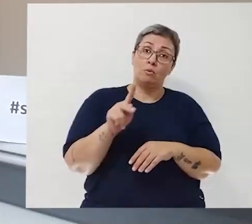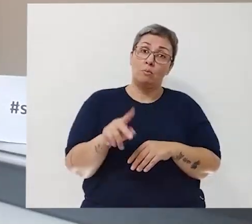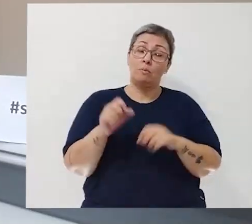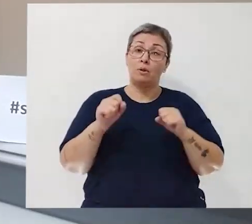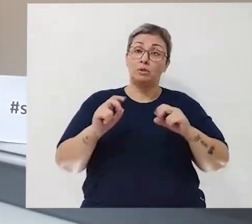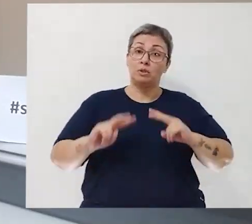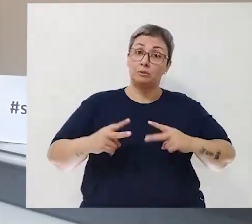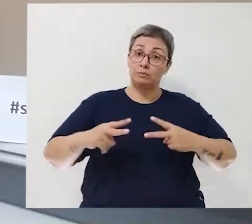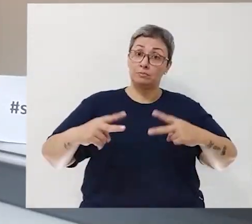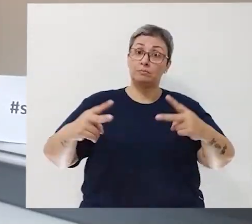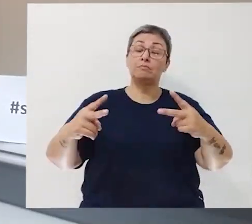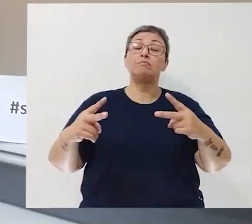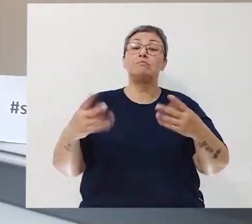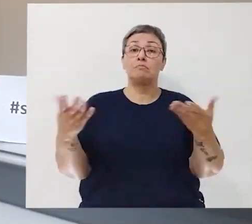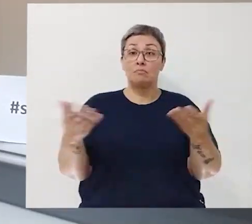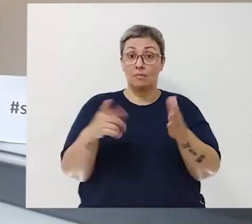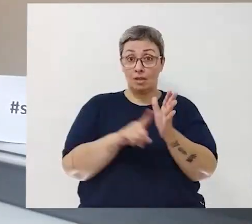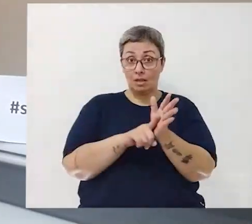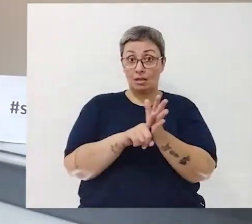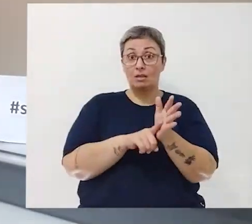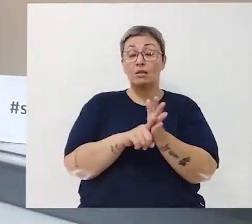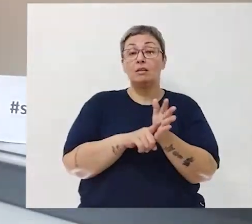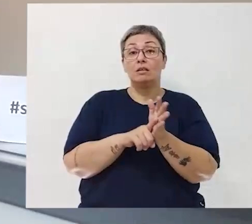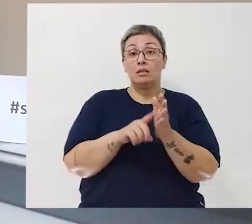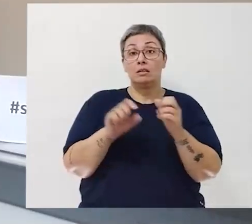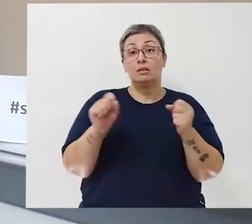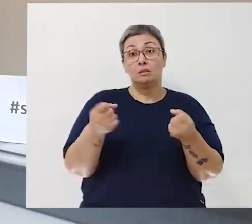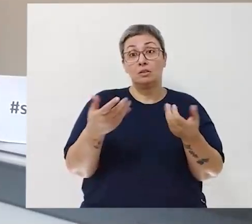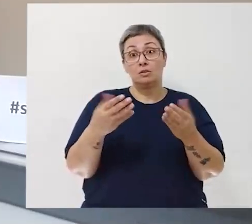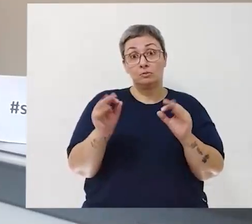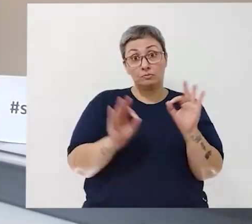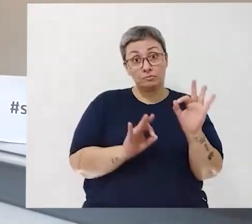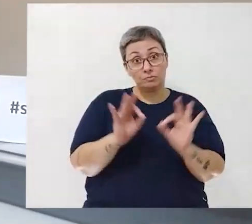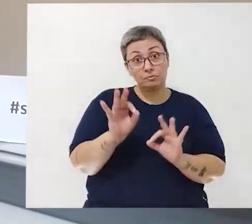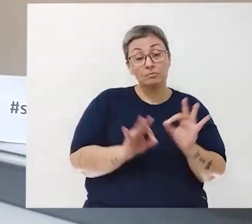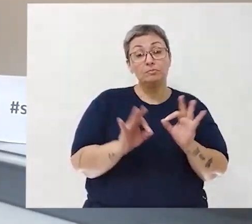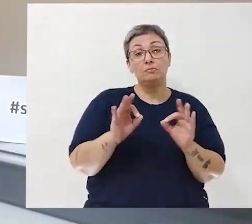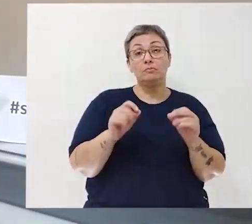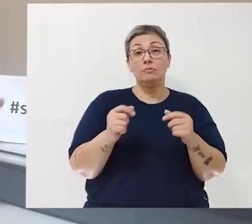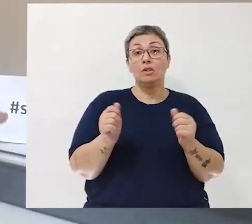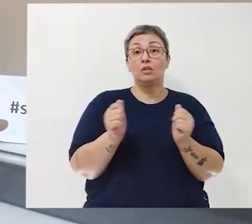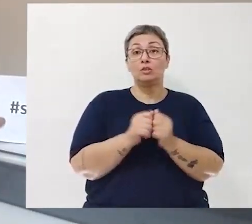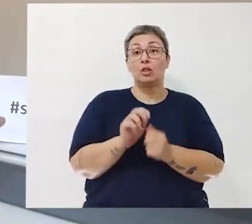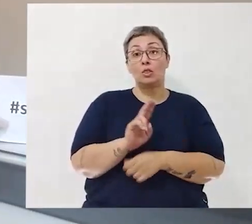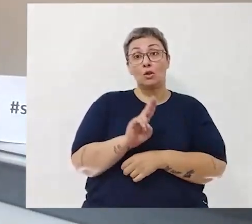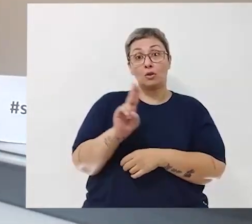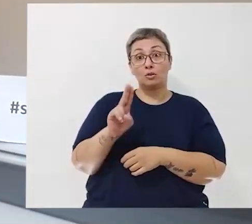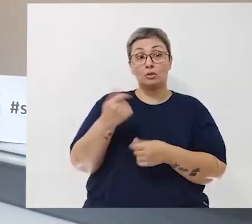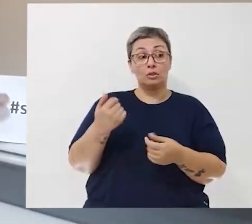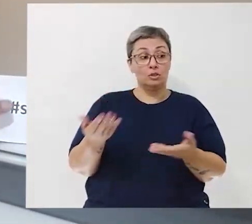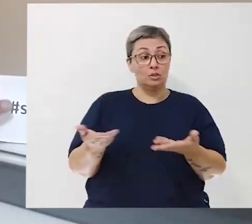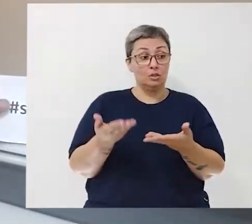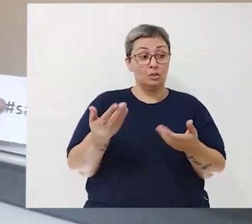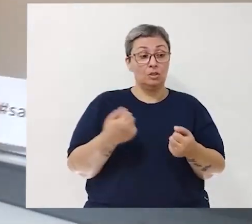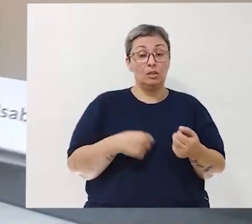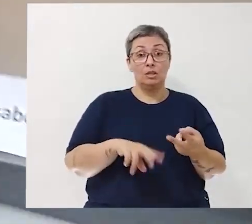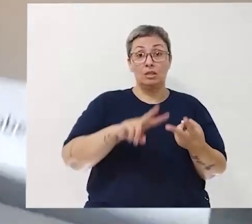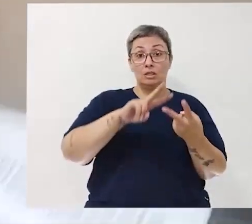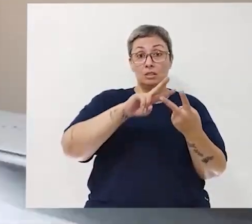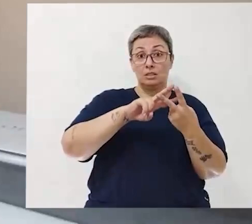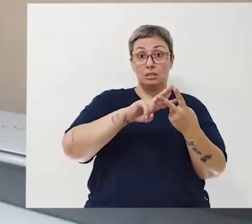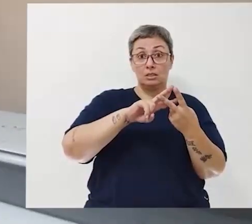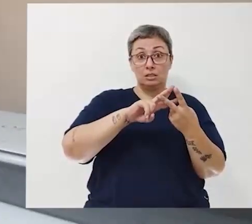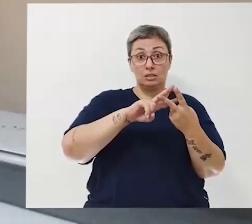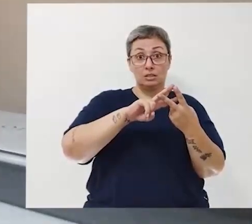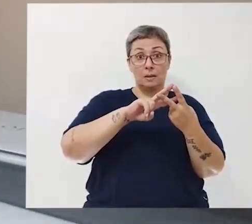pode compartilhar esta pesquisa que você desenvolveu com o seu nome aqui, ó. Olha só.